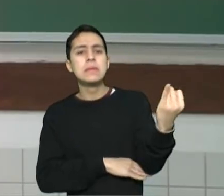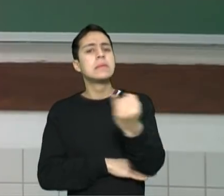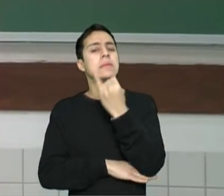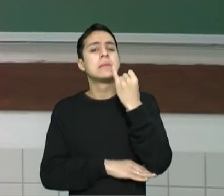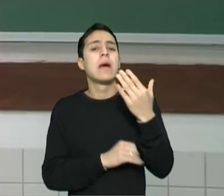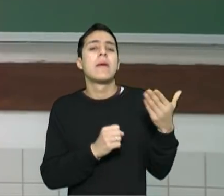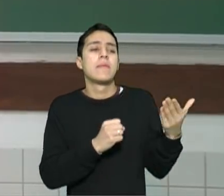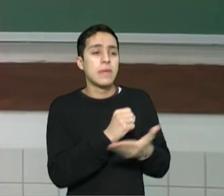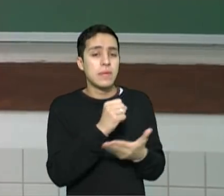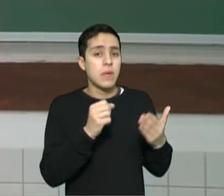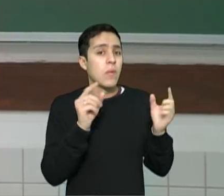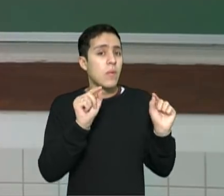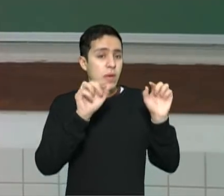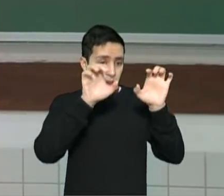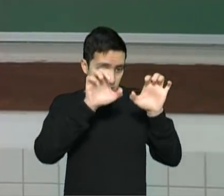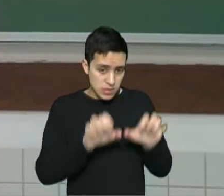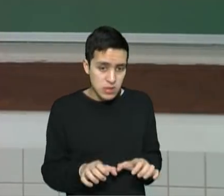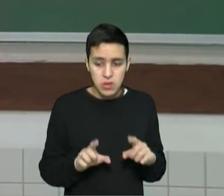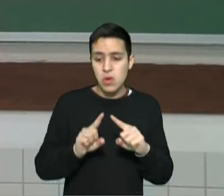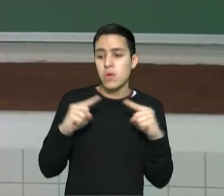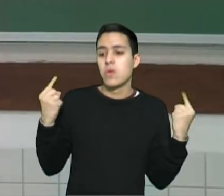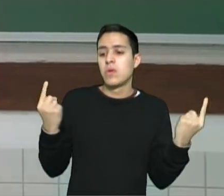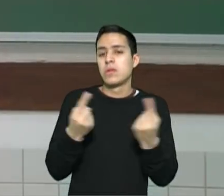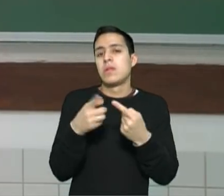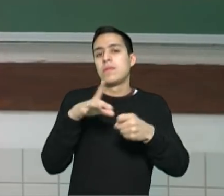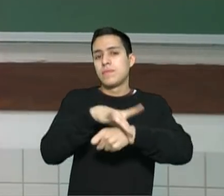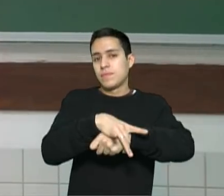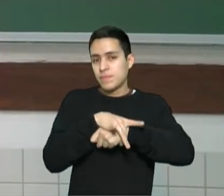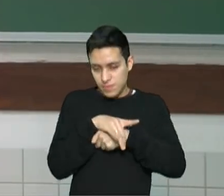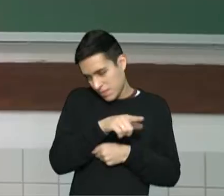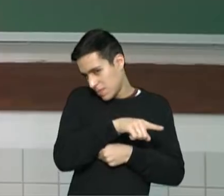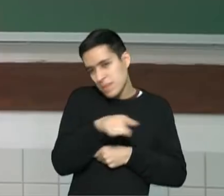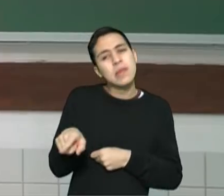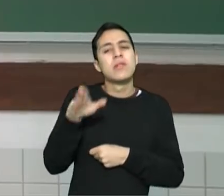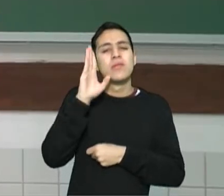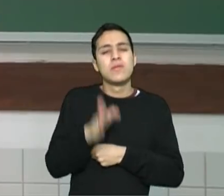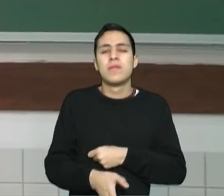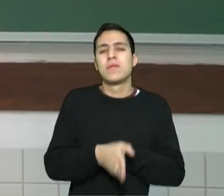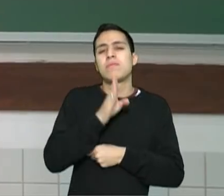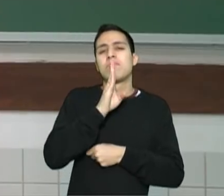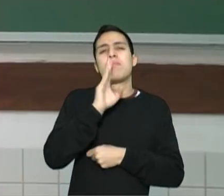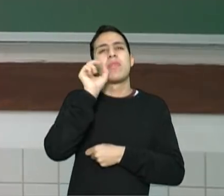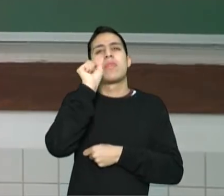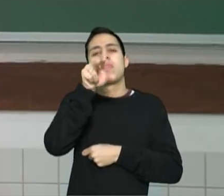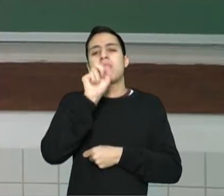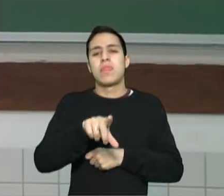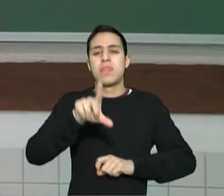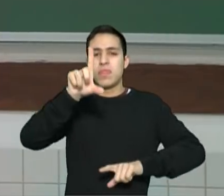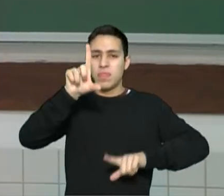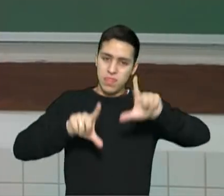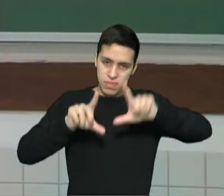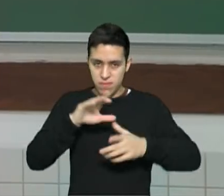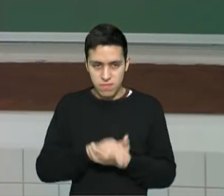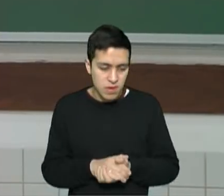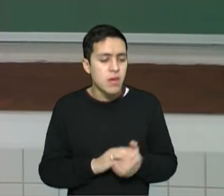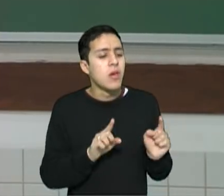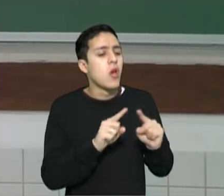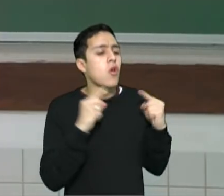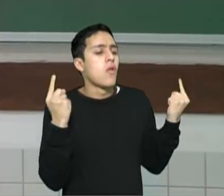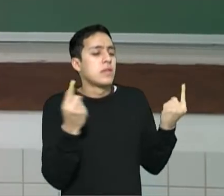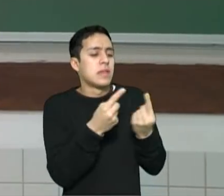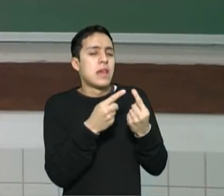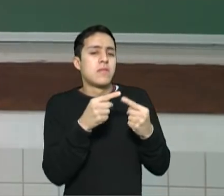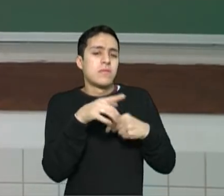pela estrutura chamada Conselho de Segurança, que você já deve ter escutado bastante na televisão. Esse Conselho de